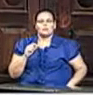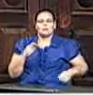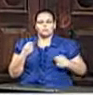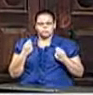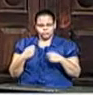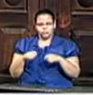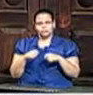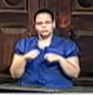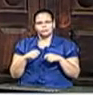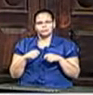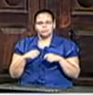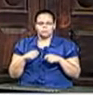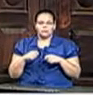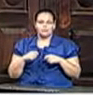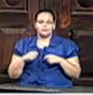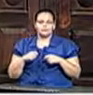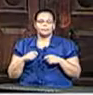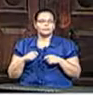possibilitava,